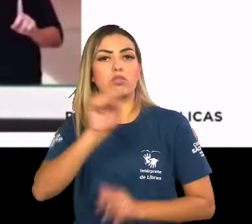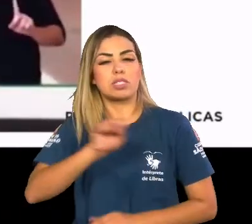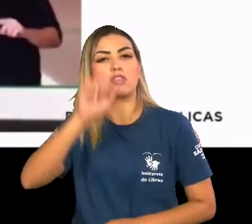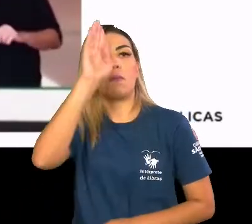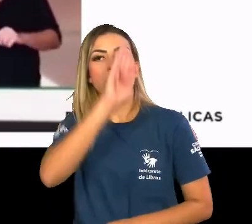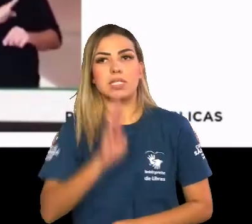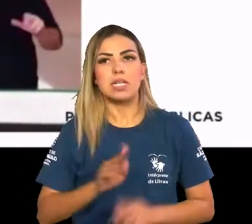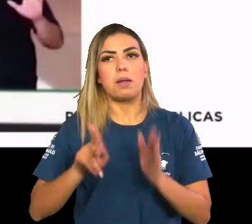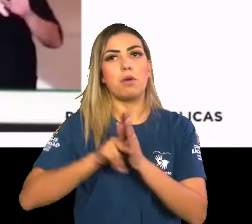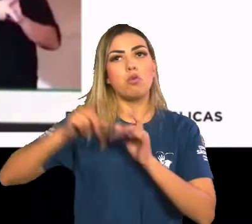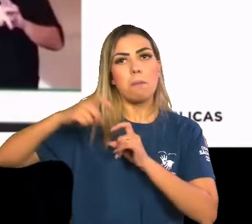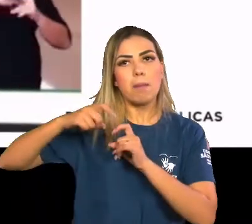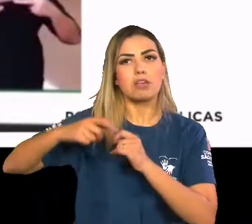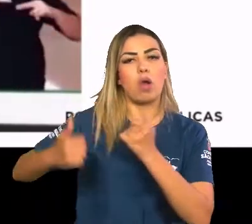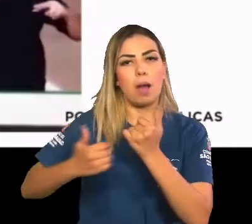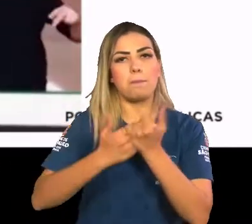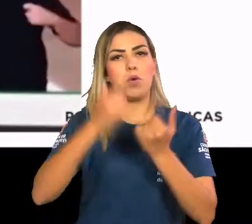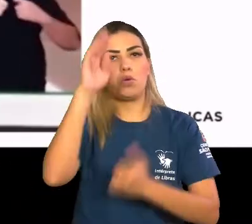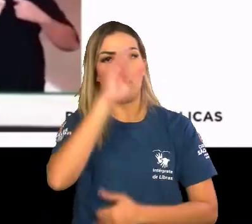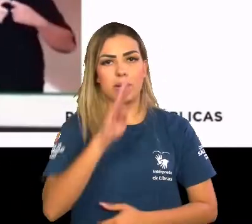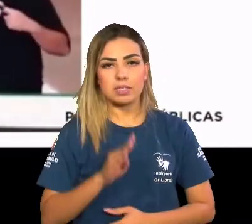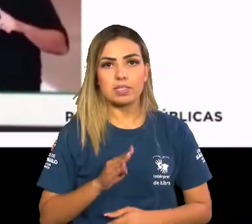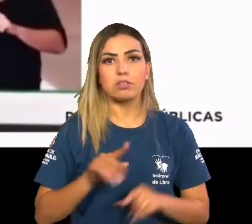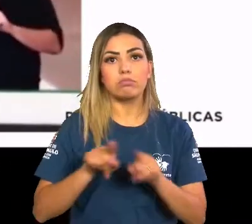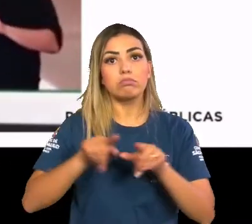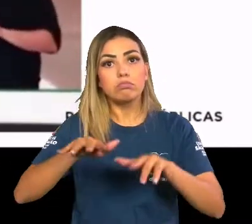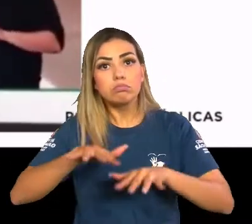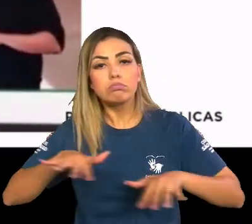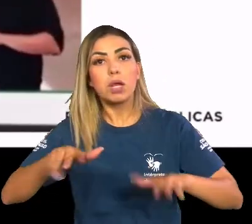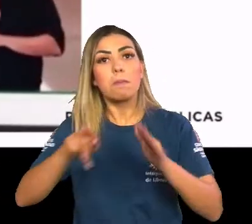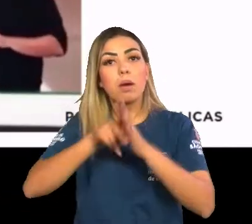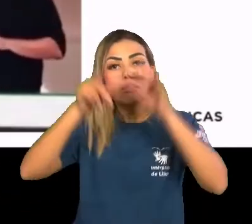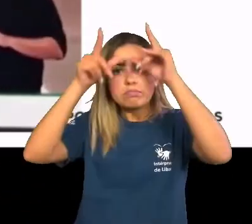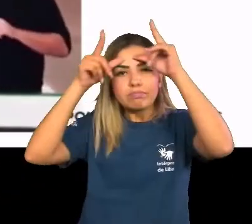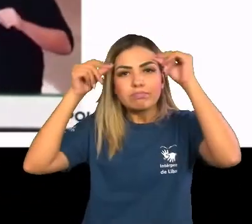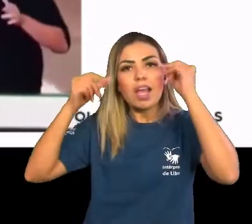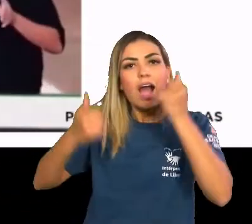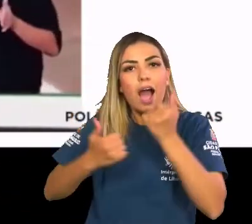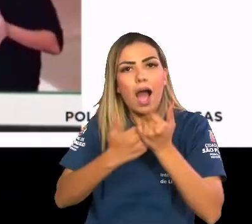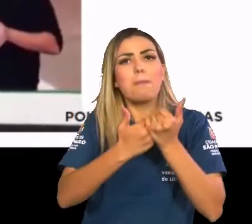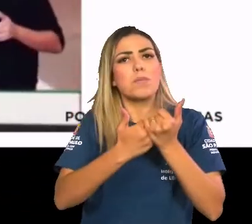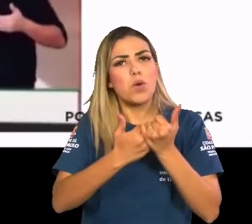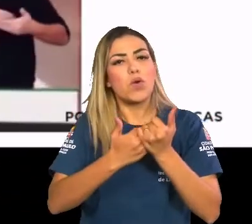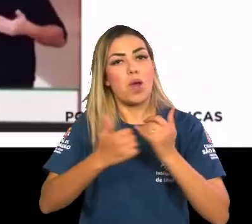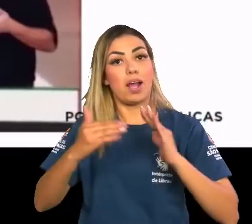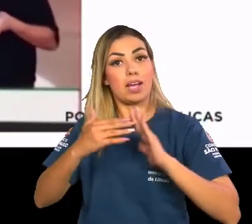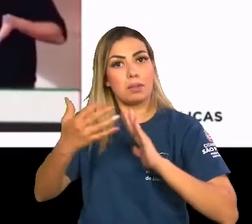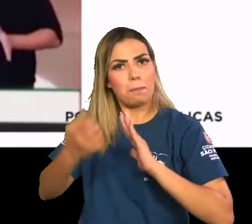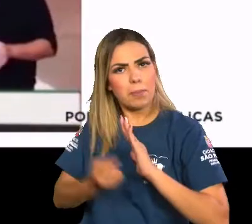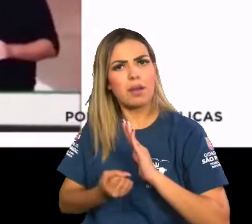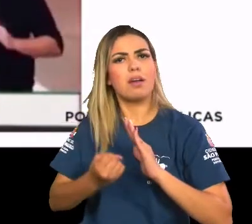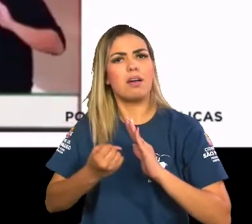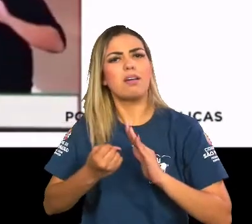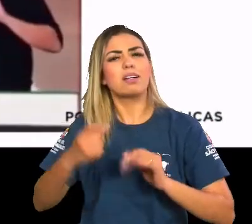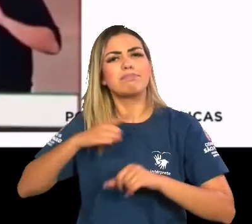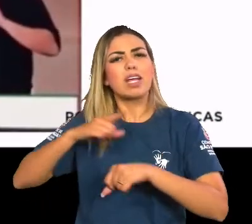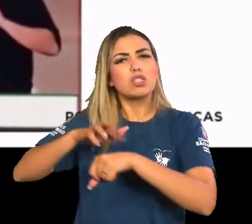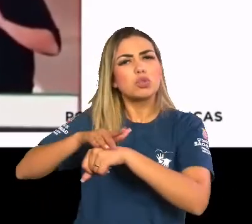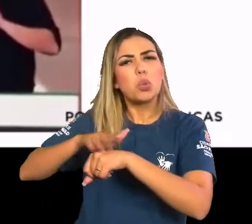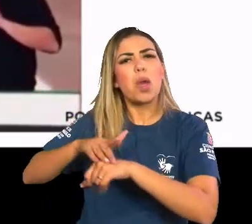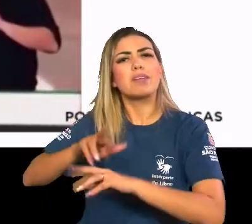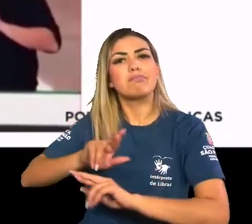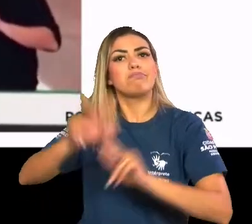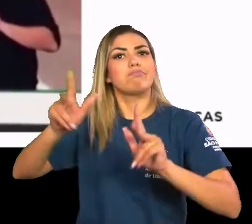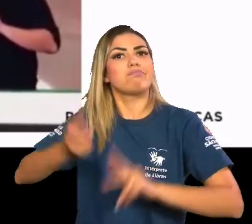de Genética Médica, Sociedade Brasileira de Triagem Neonatal, a Casa Hunter, FEBRARARAS, enfim,